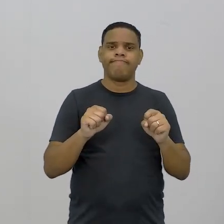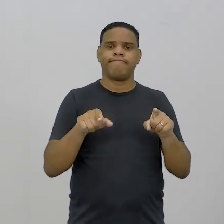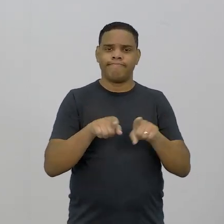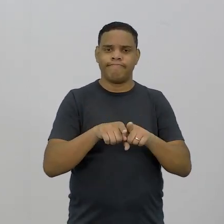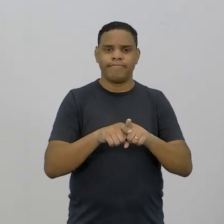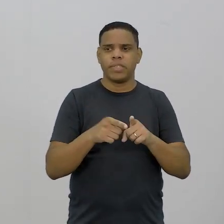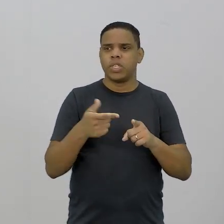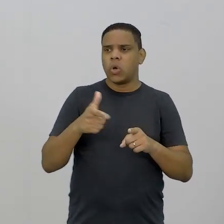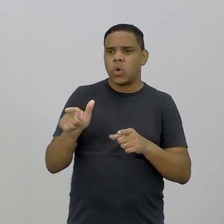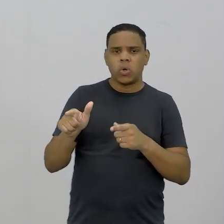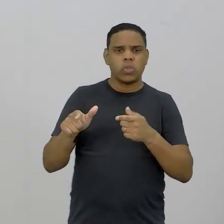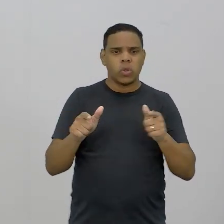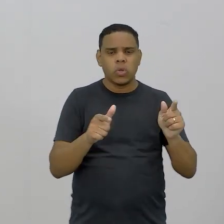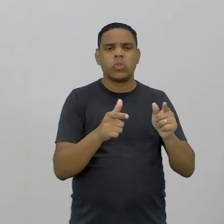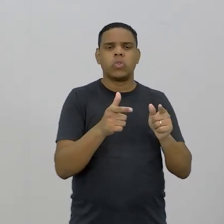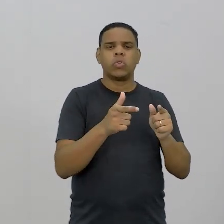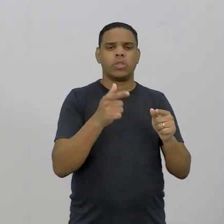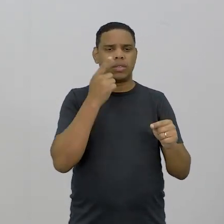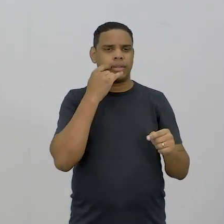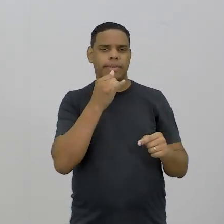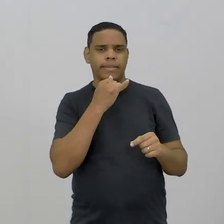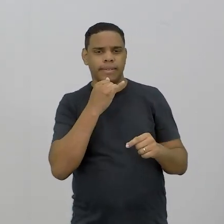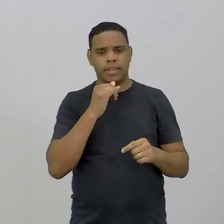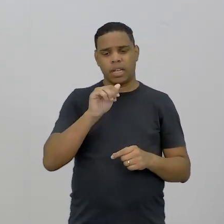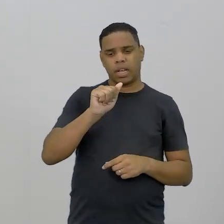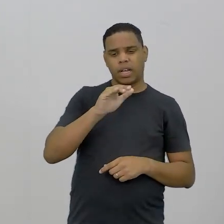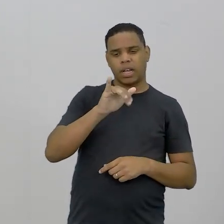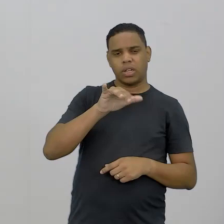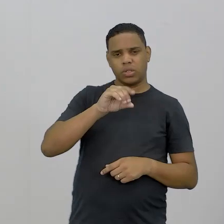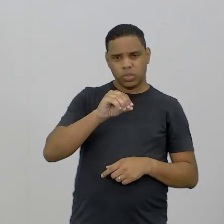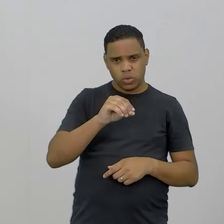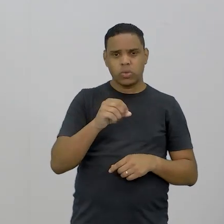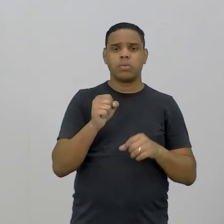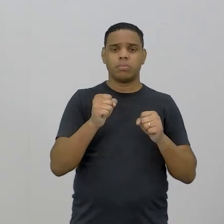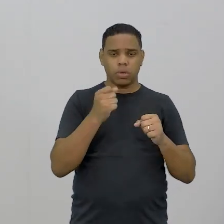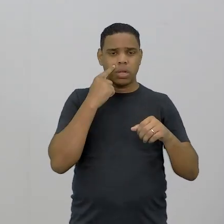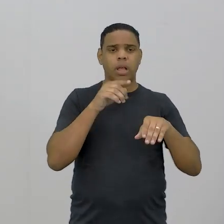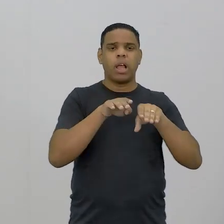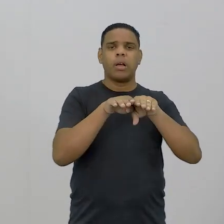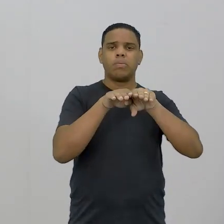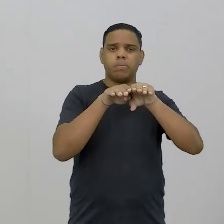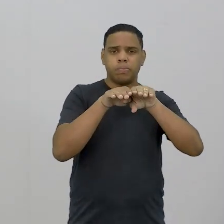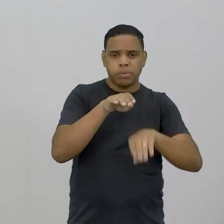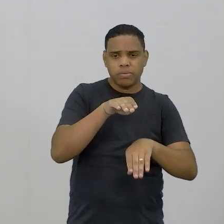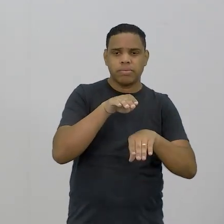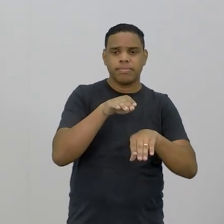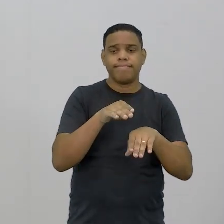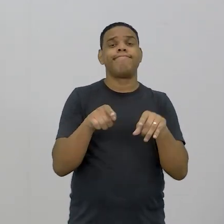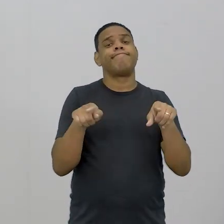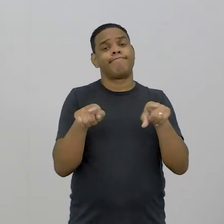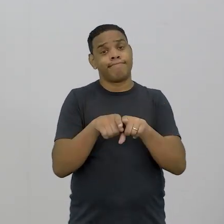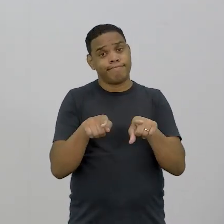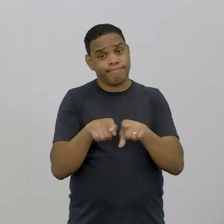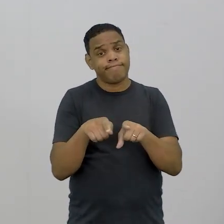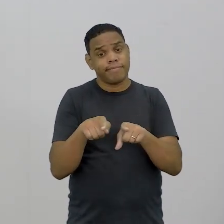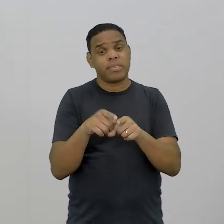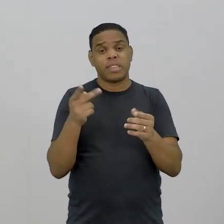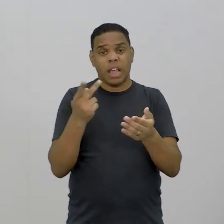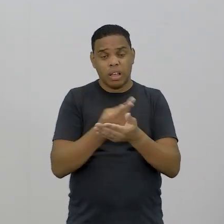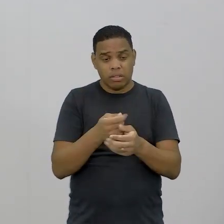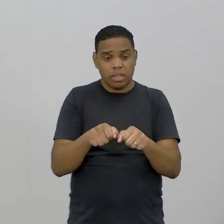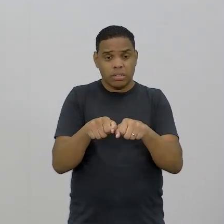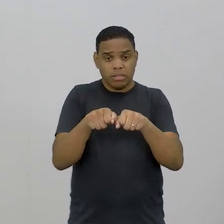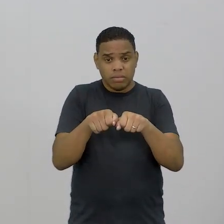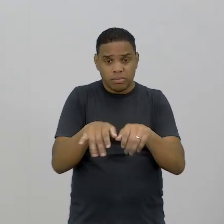nos outros elementos, ali como por exemplo o cálcio, né, que está abaixo. Então isso também propicia com que as